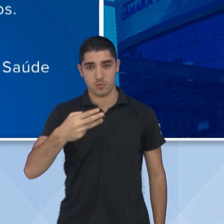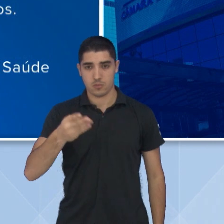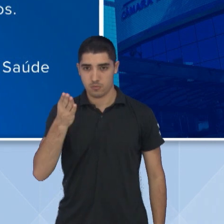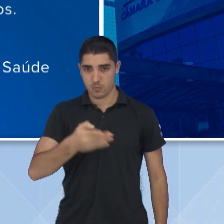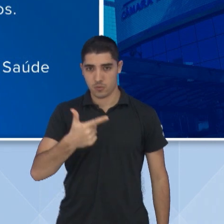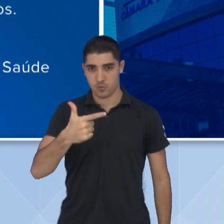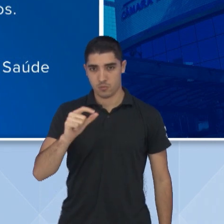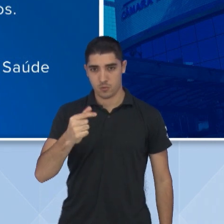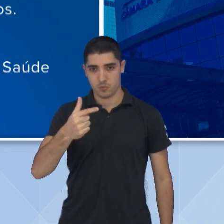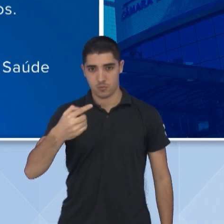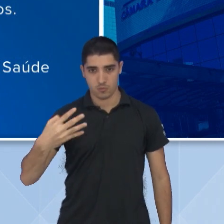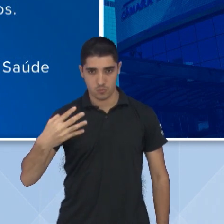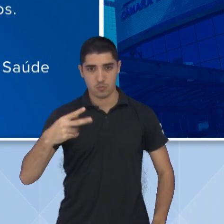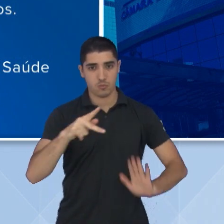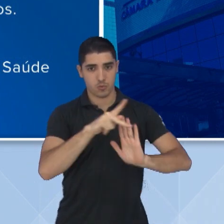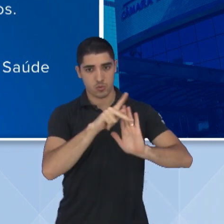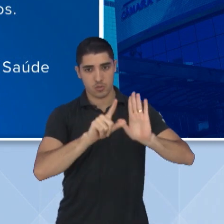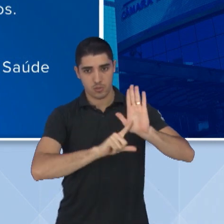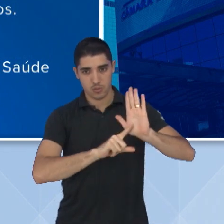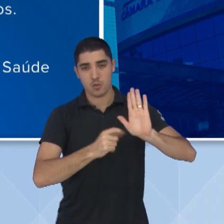4833/2024, projeto de lei número